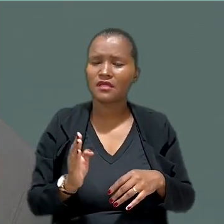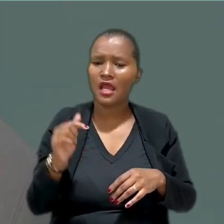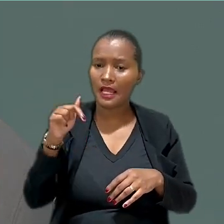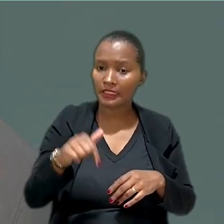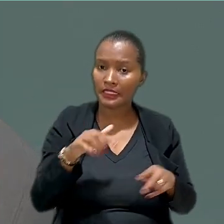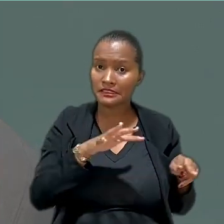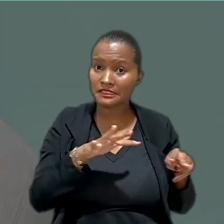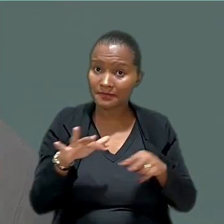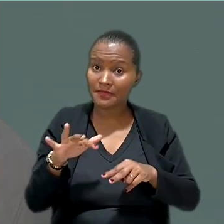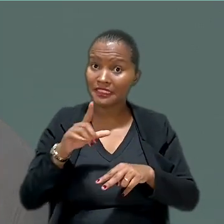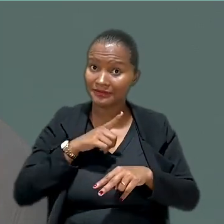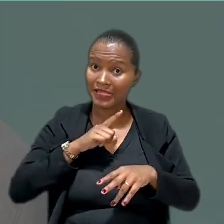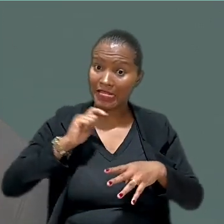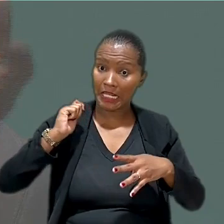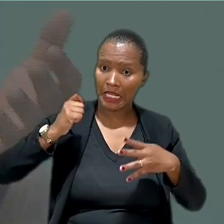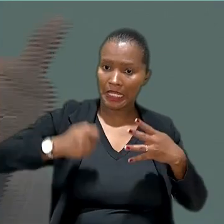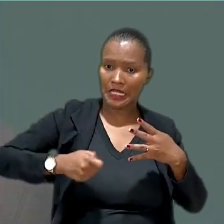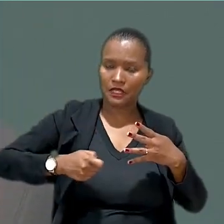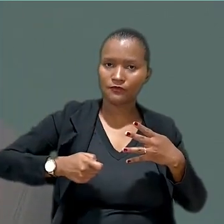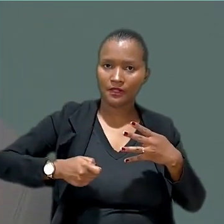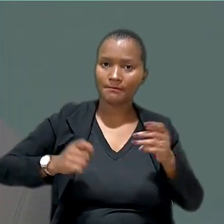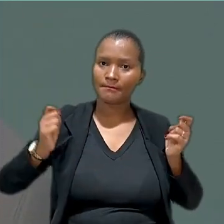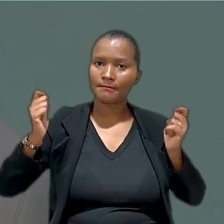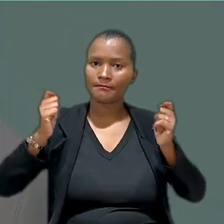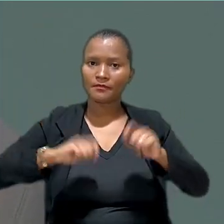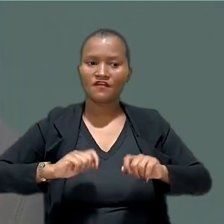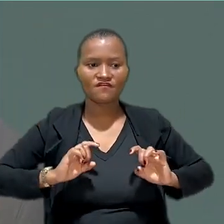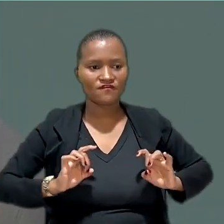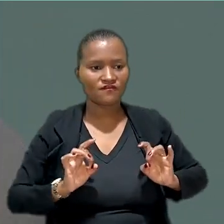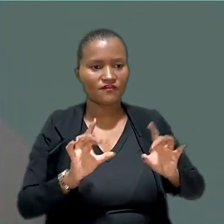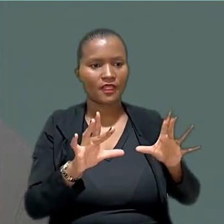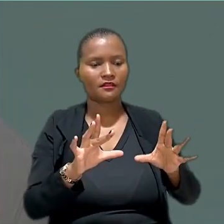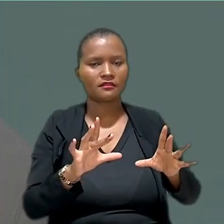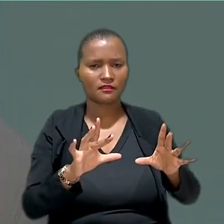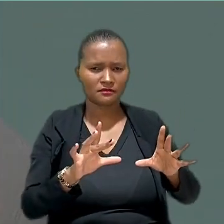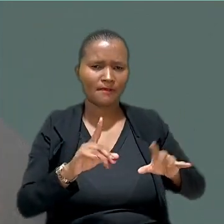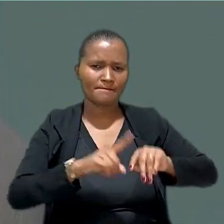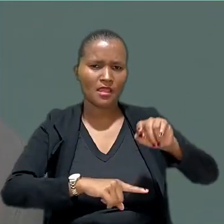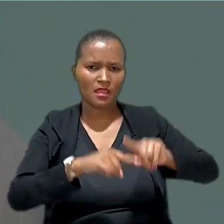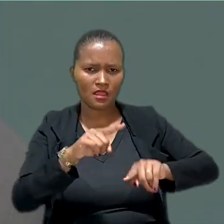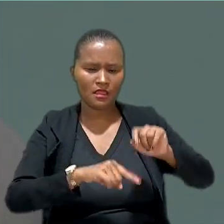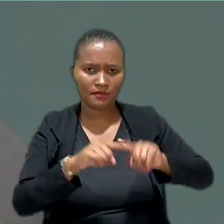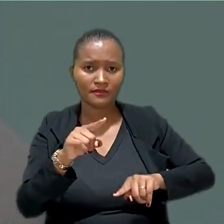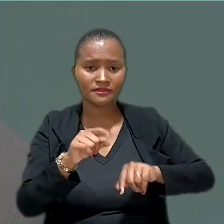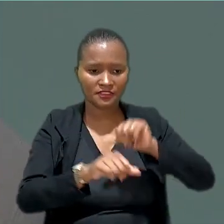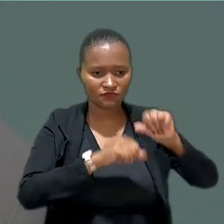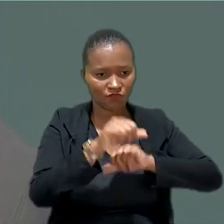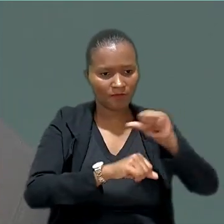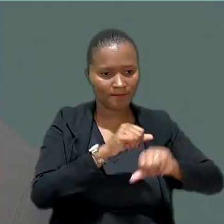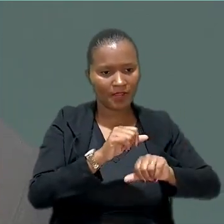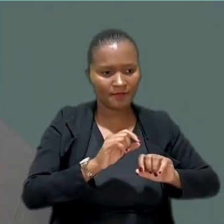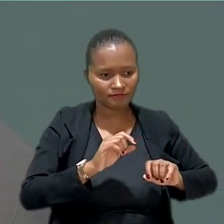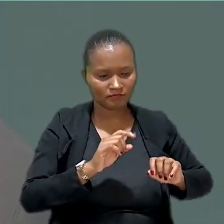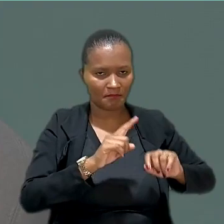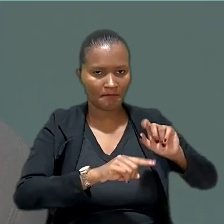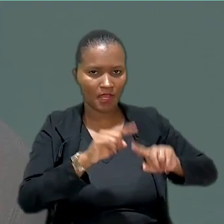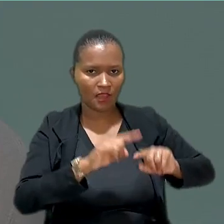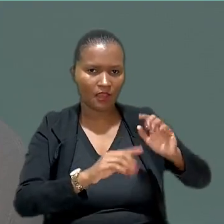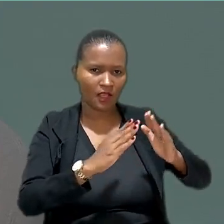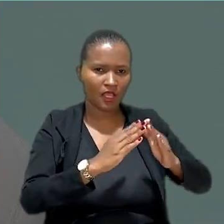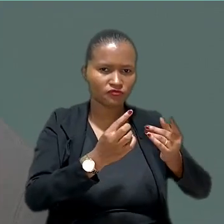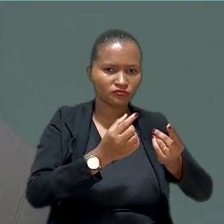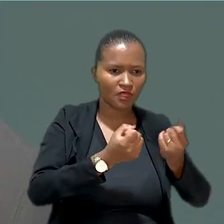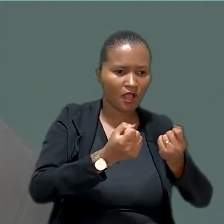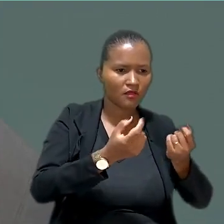nessa semana, leilões para permitir a expropriação, isto é, a venda de muitos bens e, com isso, claro, transformar esses bens em dinheiro.